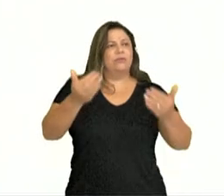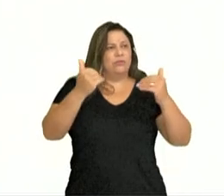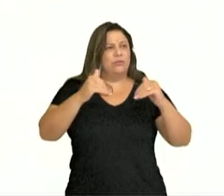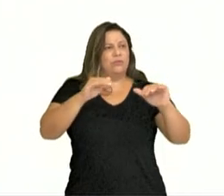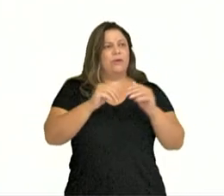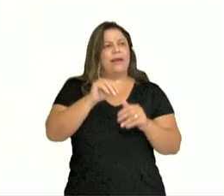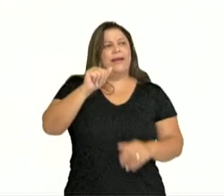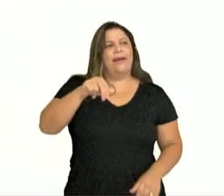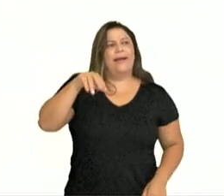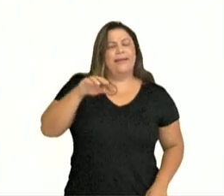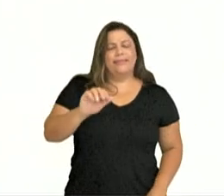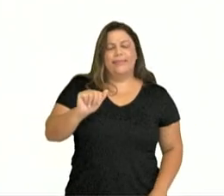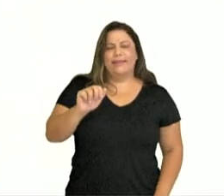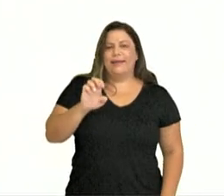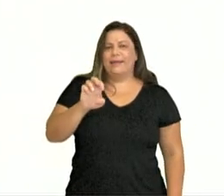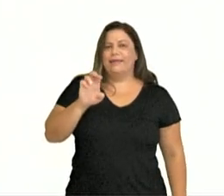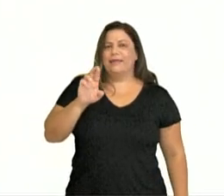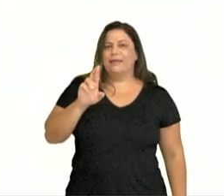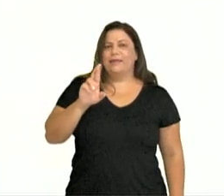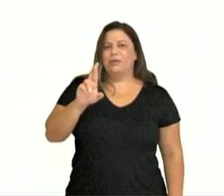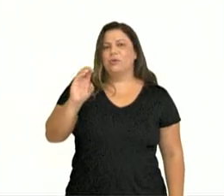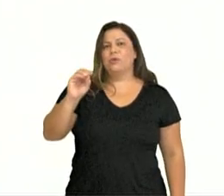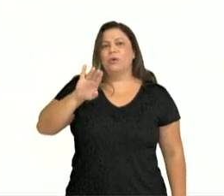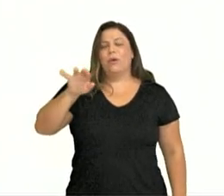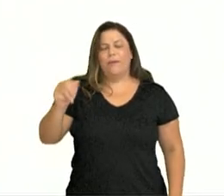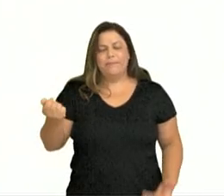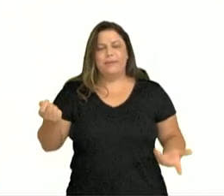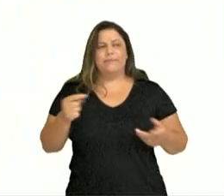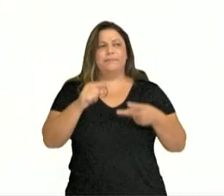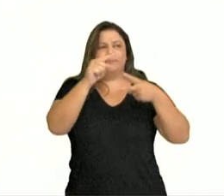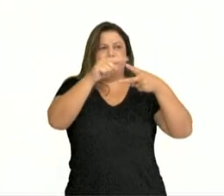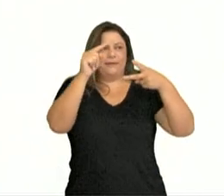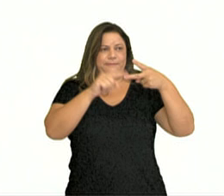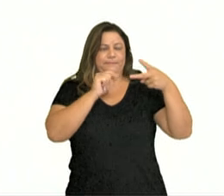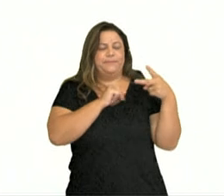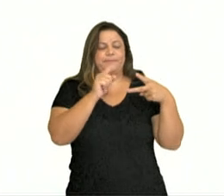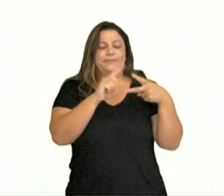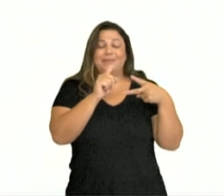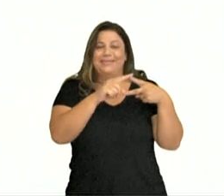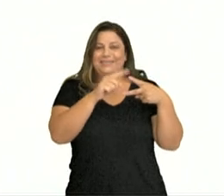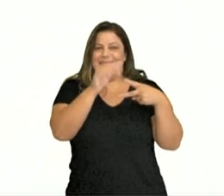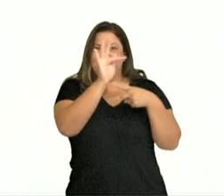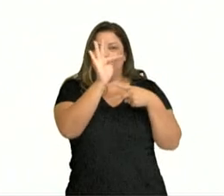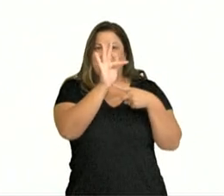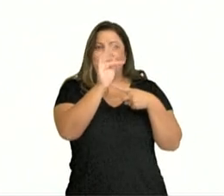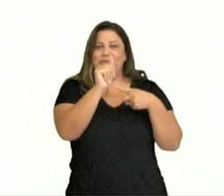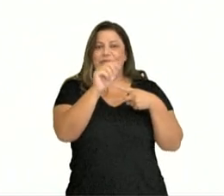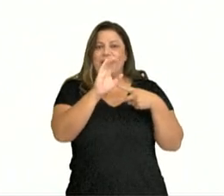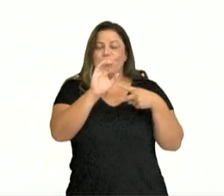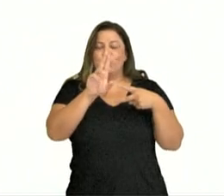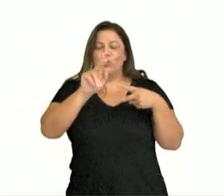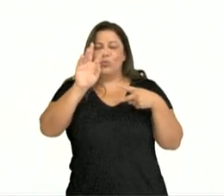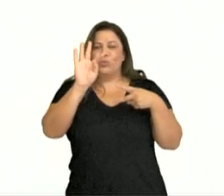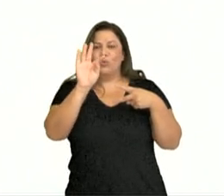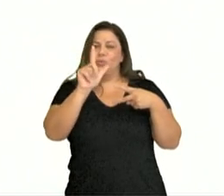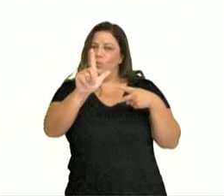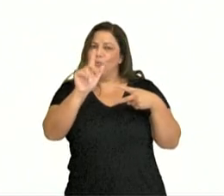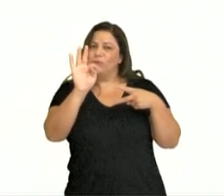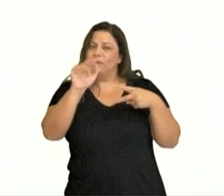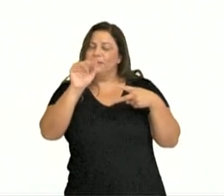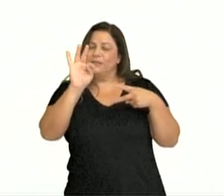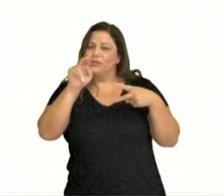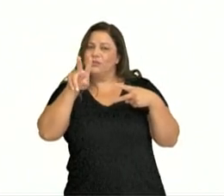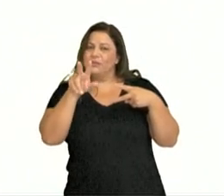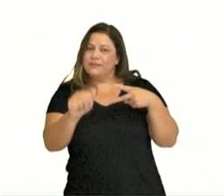sendo facultativa ou obrigatória. Qual a diferença? Facultativa é quando elas têm a opção, elas conseguem sobreviver